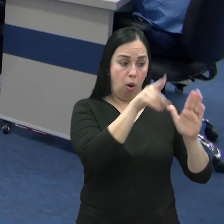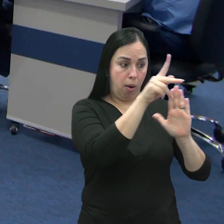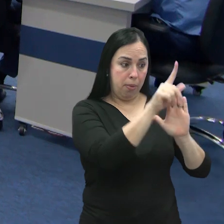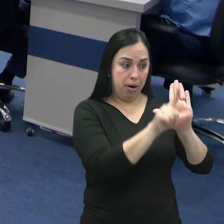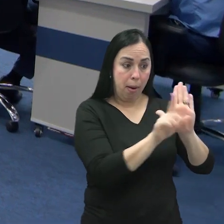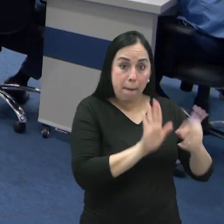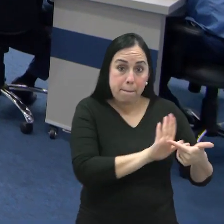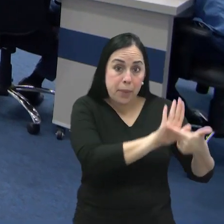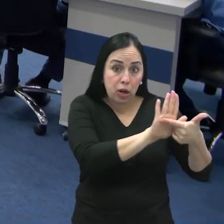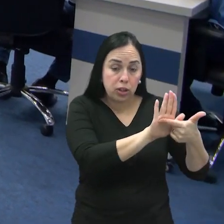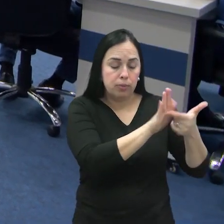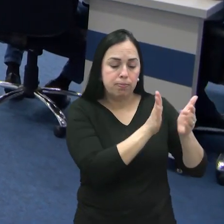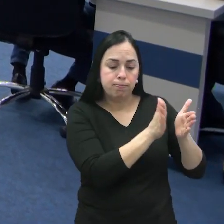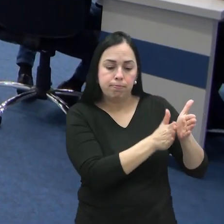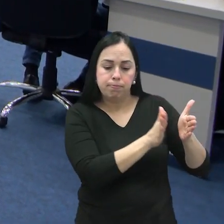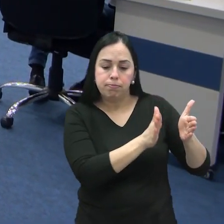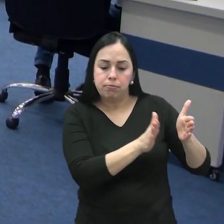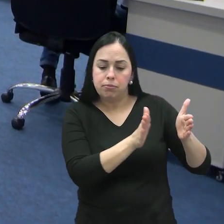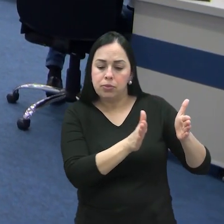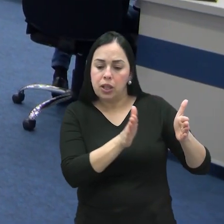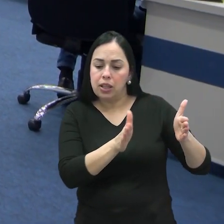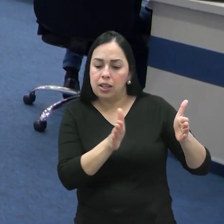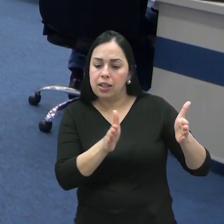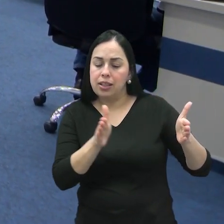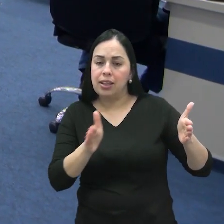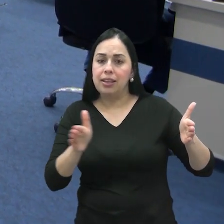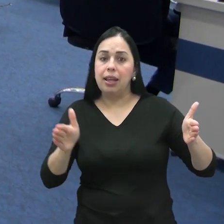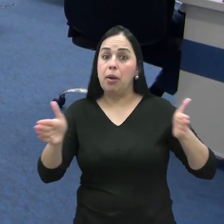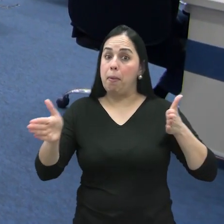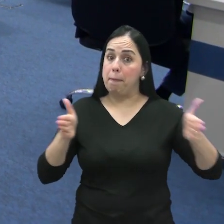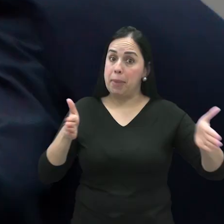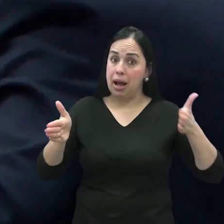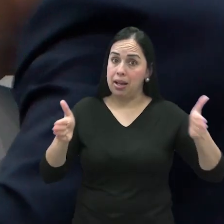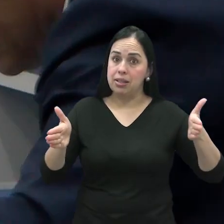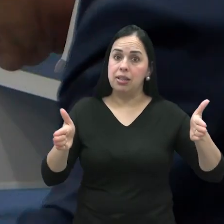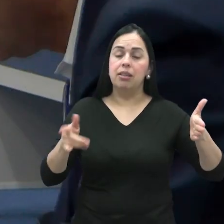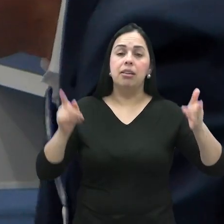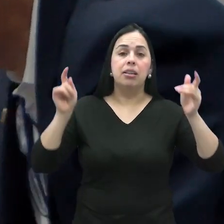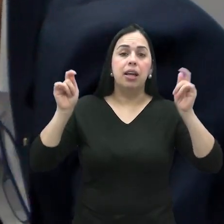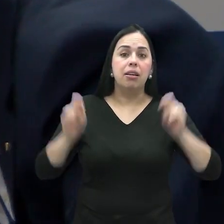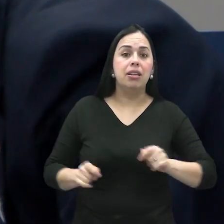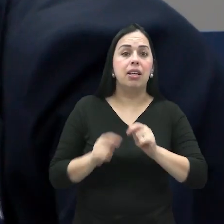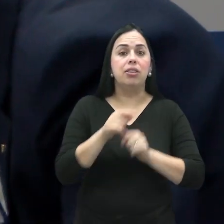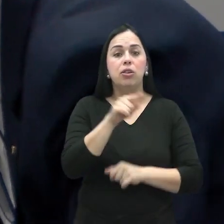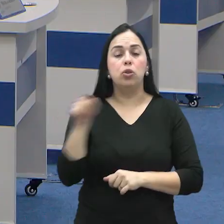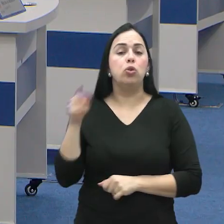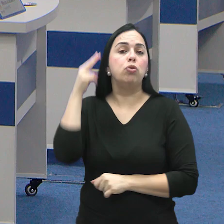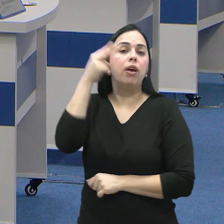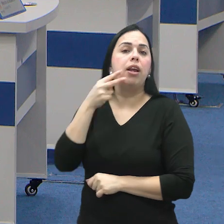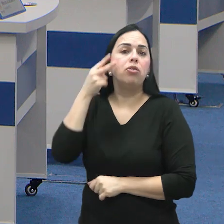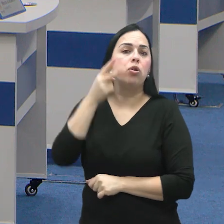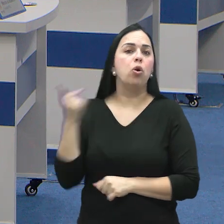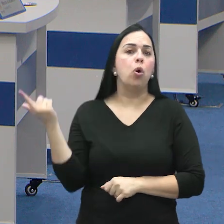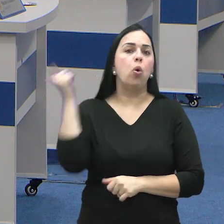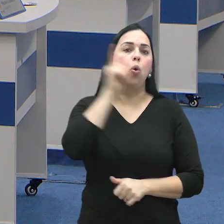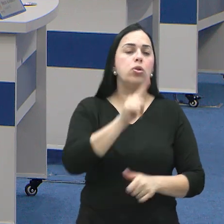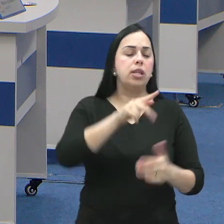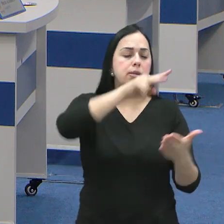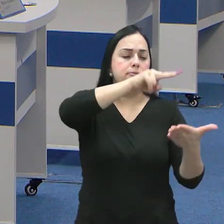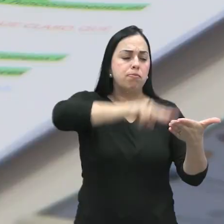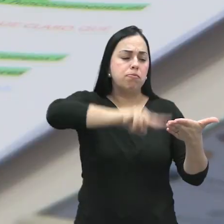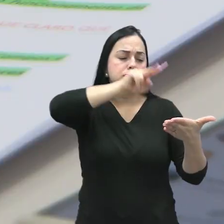contado a partir do momento que o projeto original passa a tramitar na Câmara. Isso permite dar tempo para que os